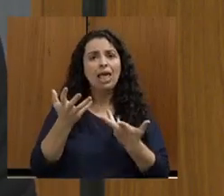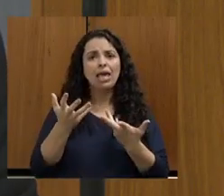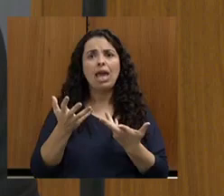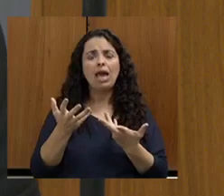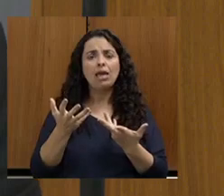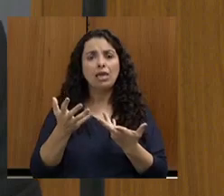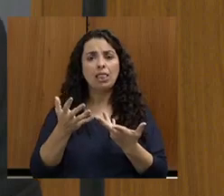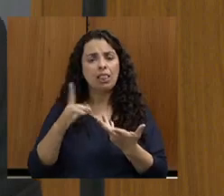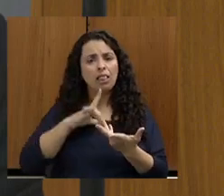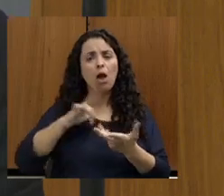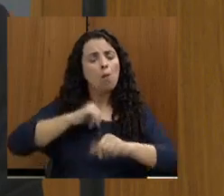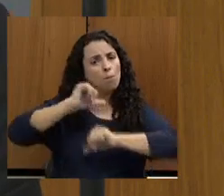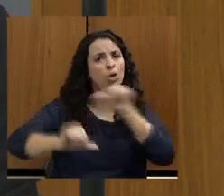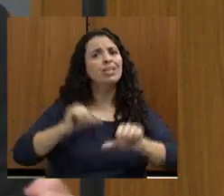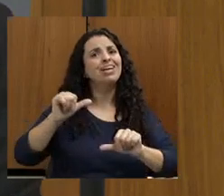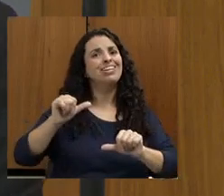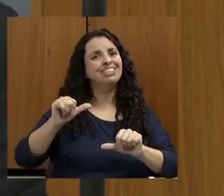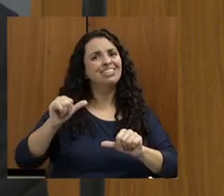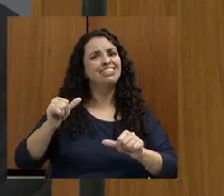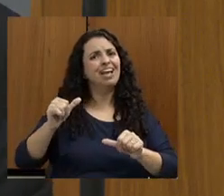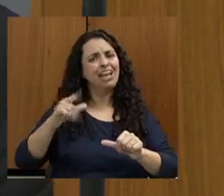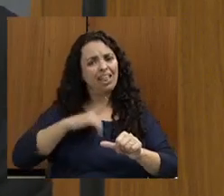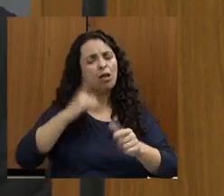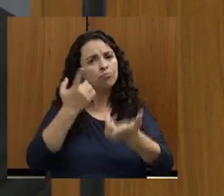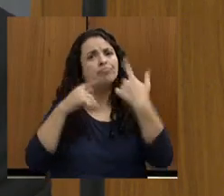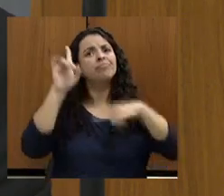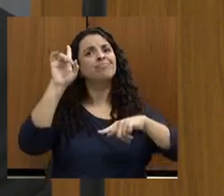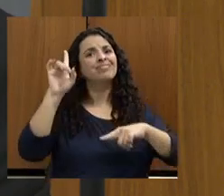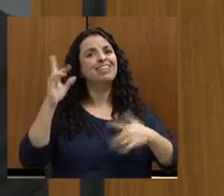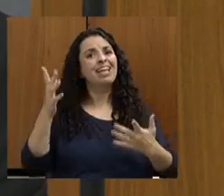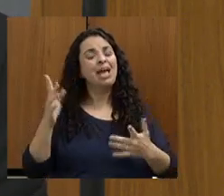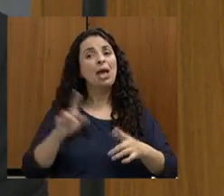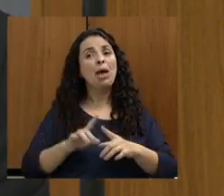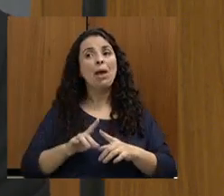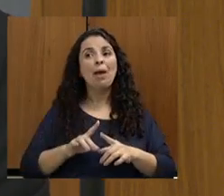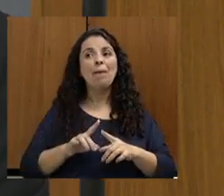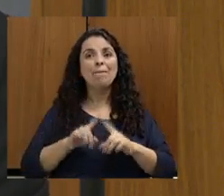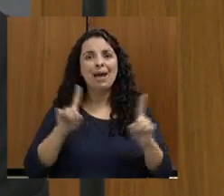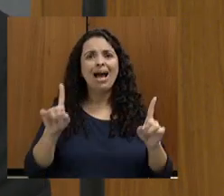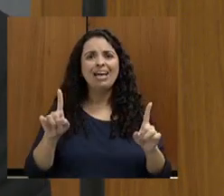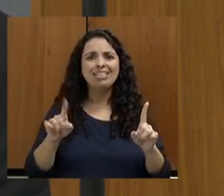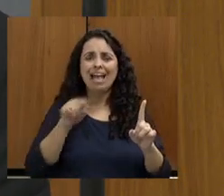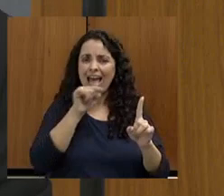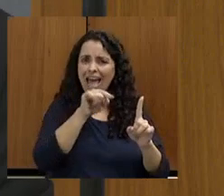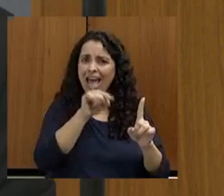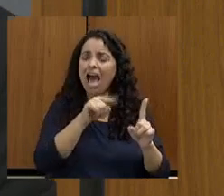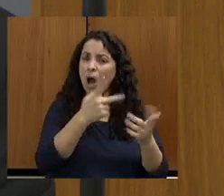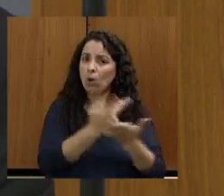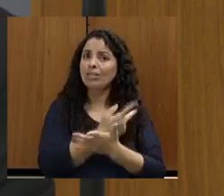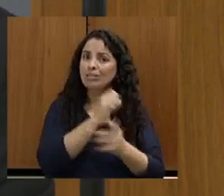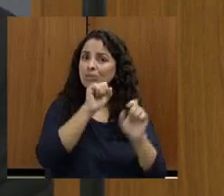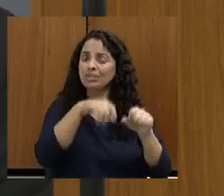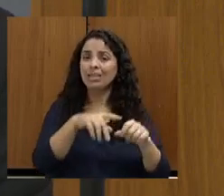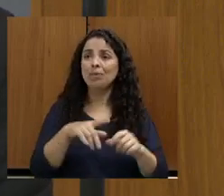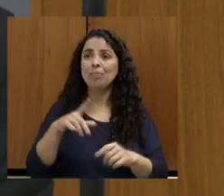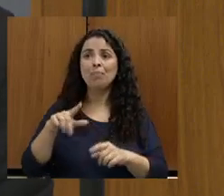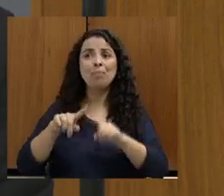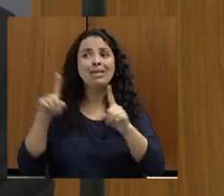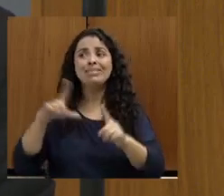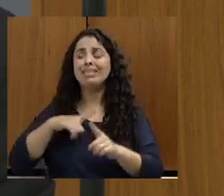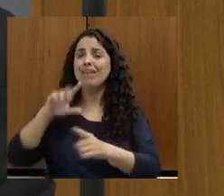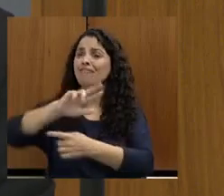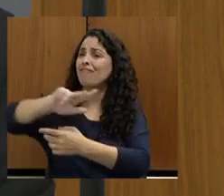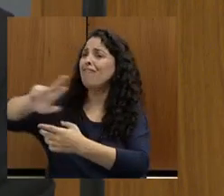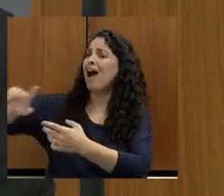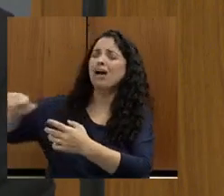dela, porém, a gente recebe muito mais dinâmicas dessa, e tratamos, porque, na maior parte das vezes, as pessoas